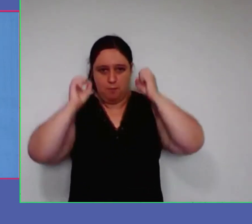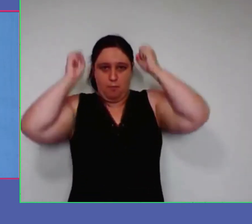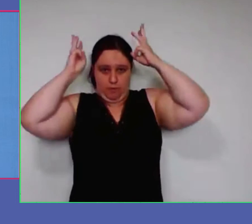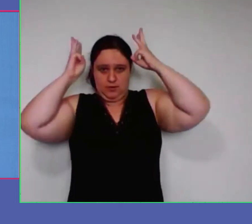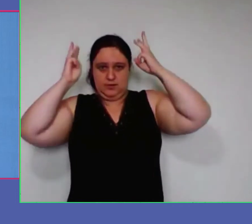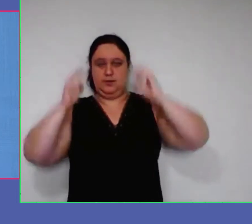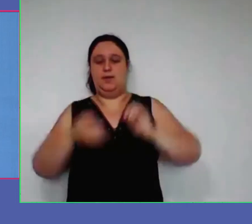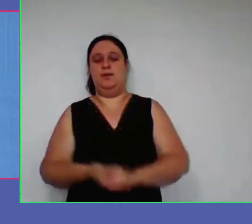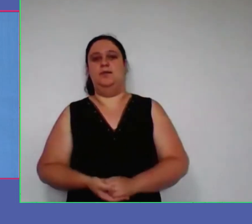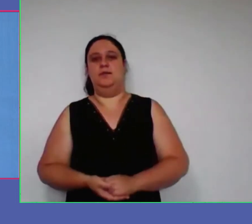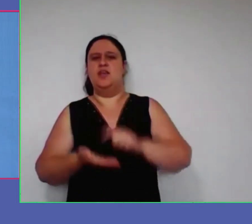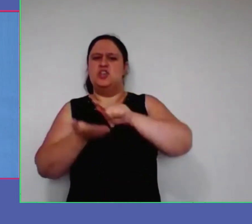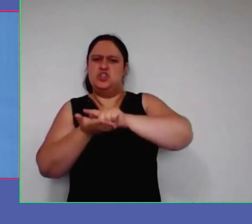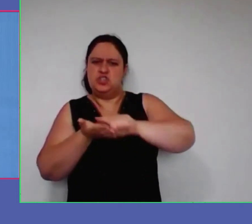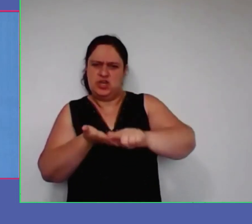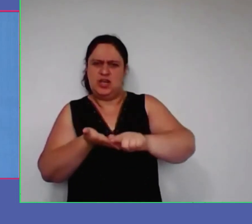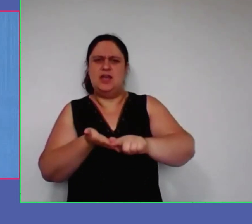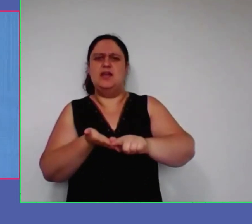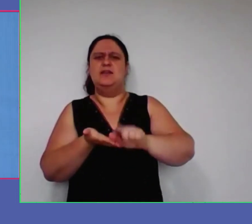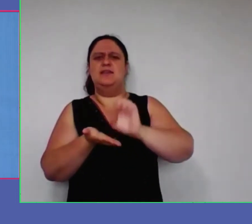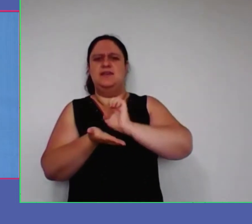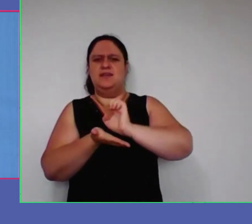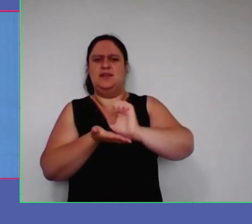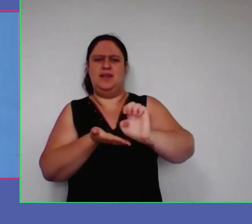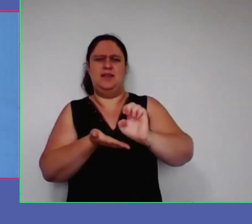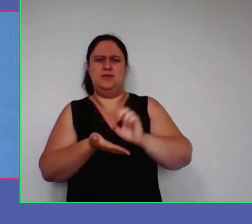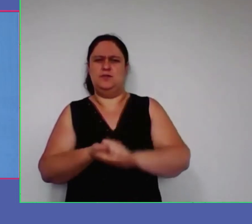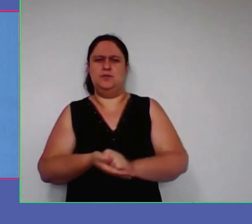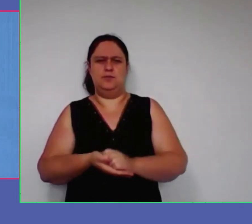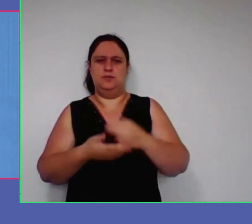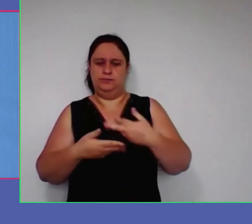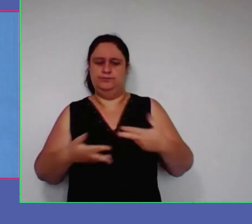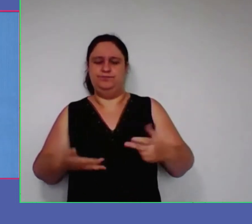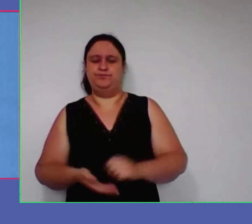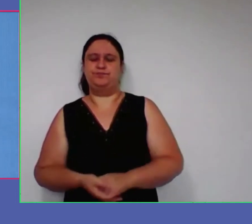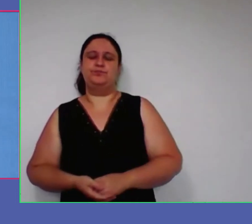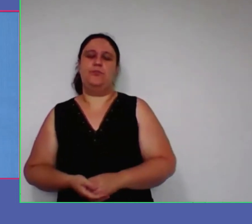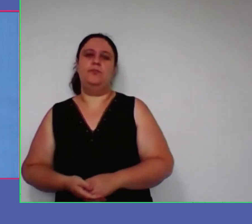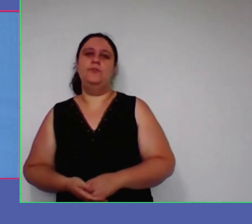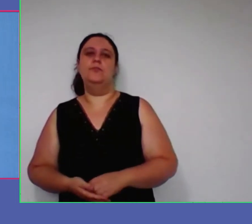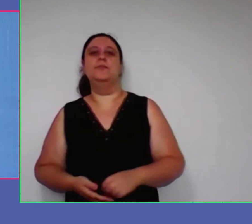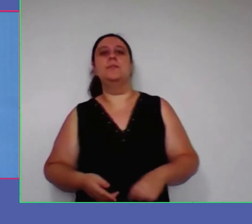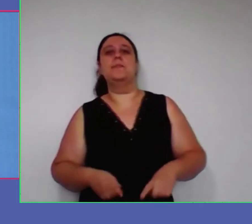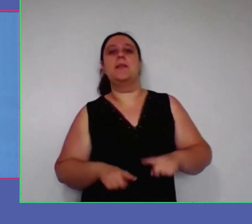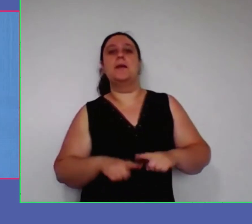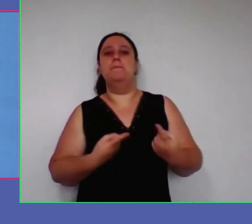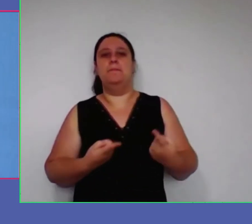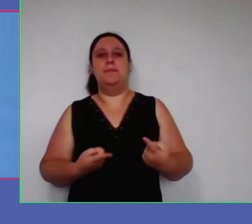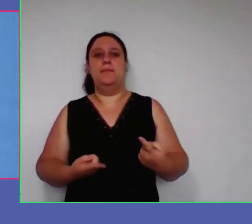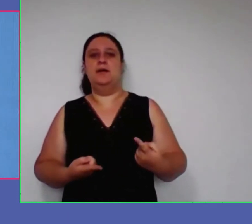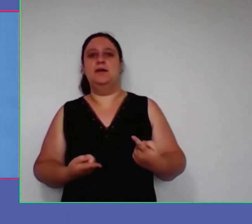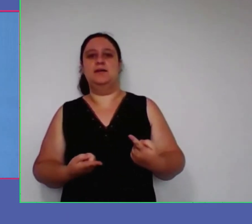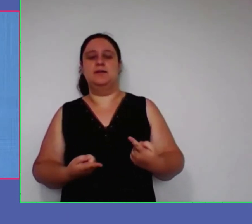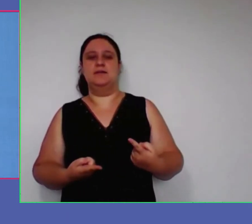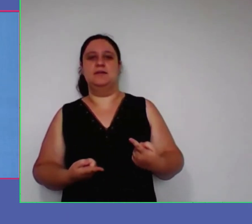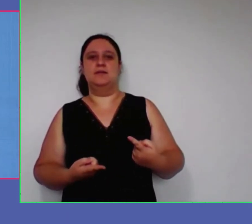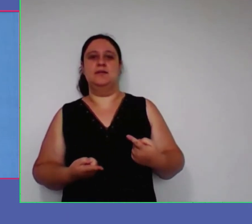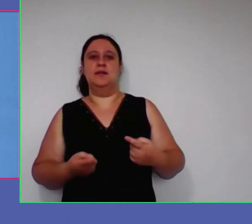Mas, ao longo dos séculos, como a nação de Israel é uma nação que